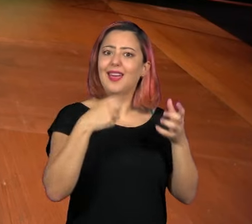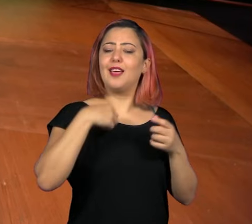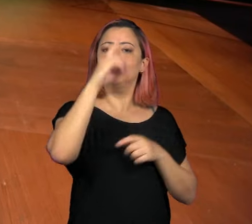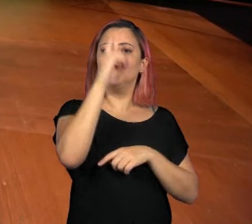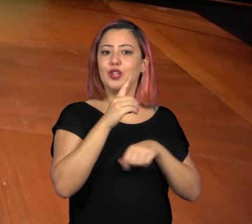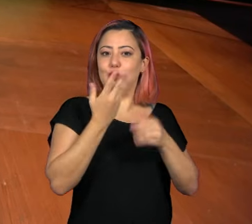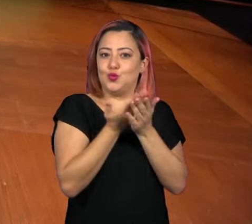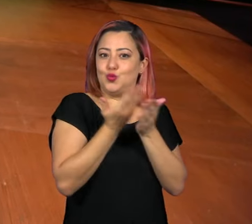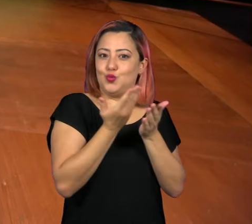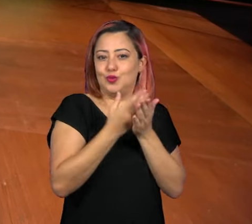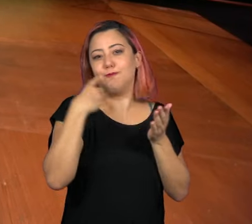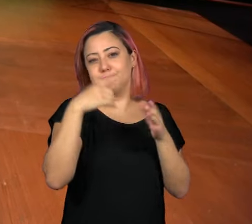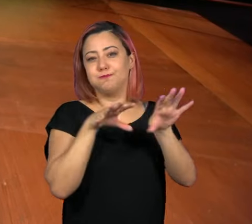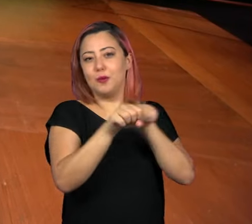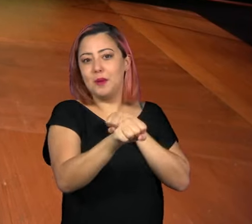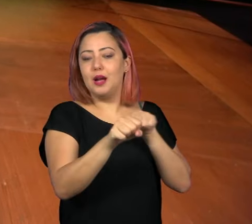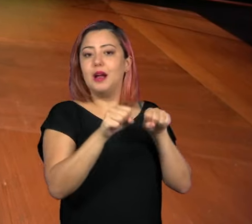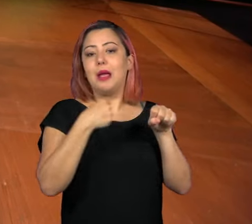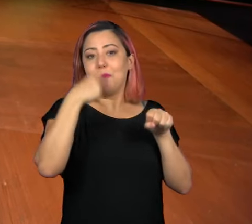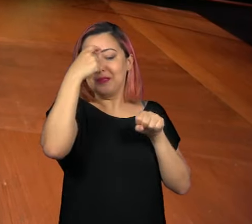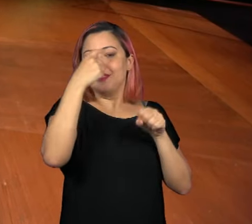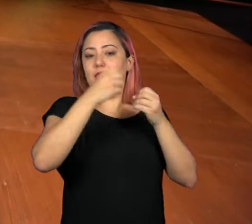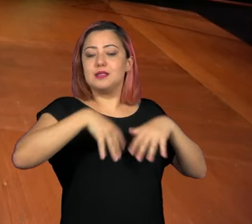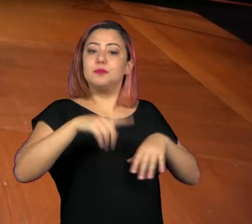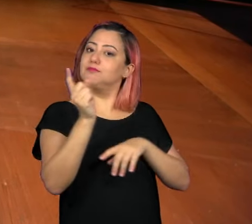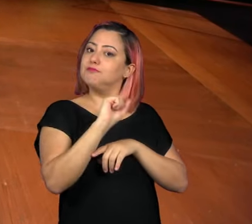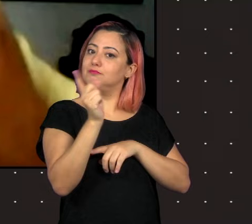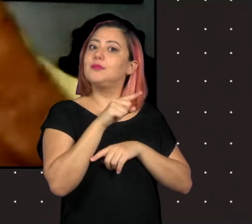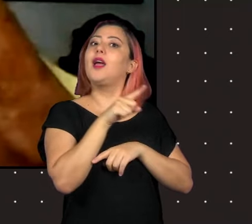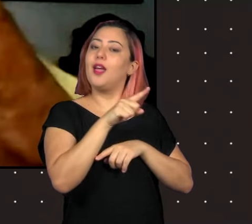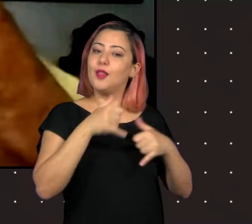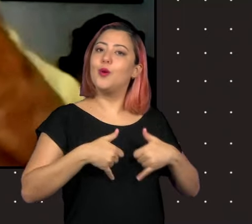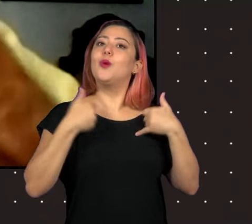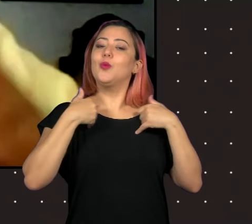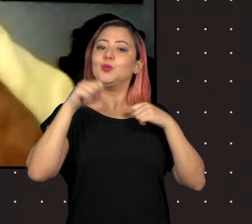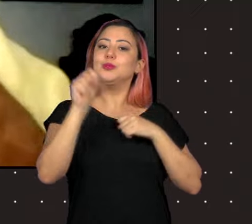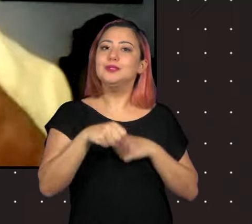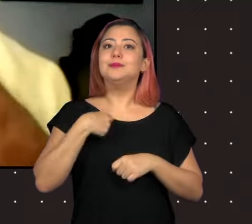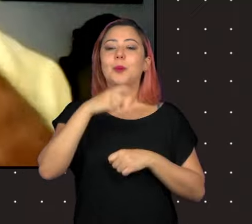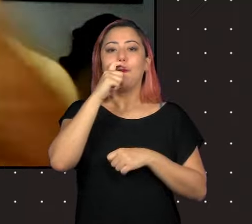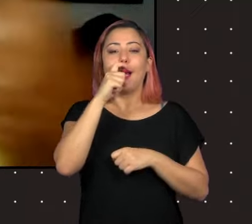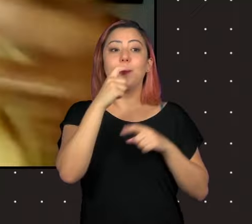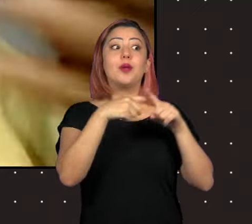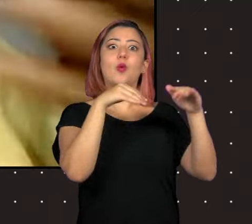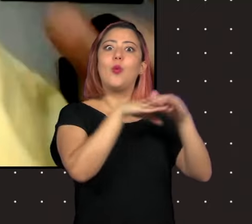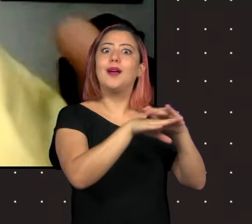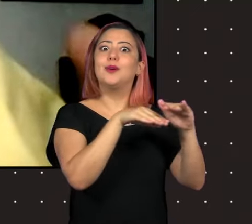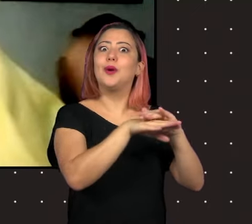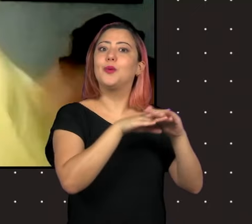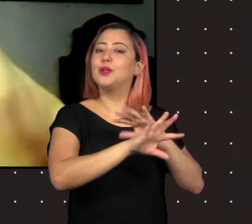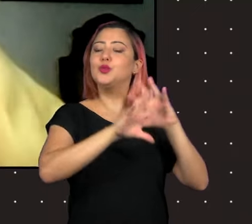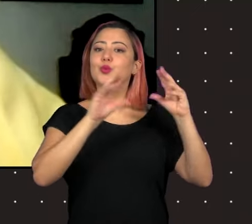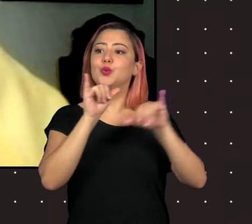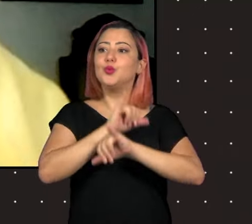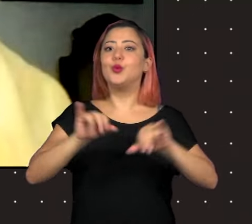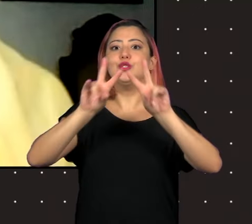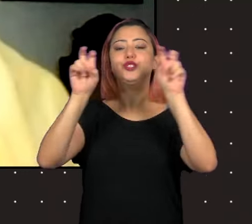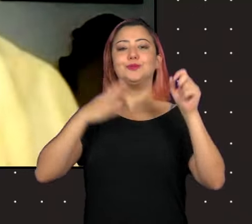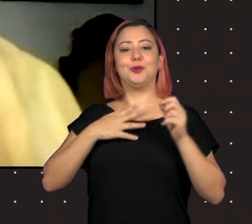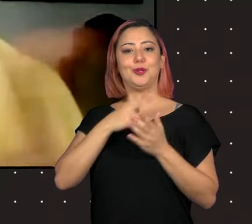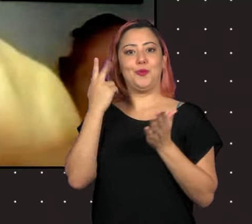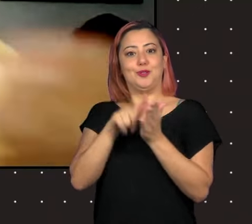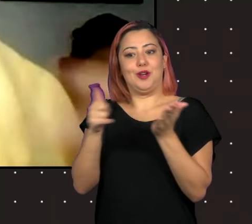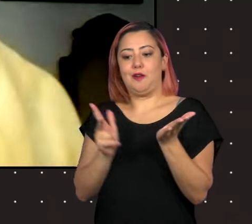ele, entende? Mas ele sabia, entende? Então, aquele homem, eu passei a ter